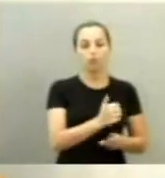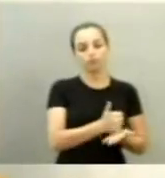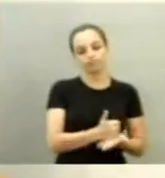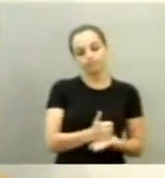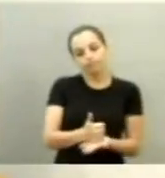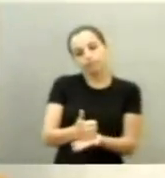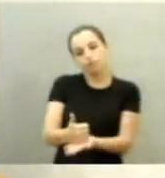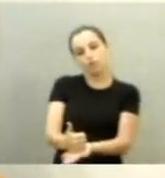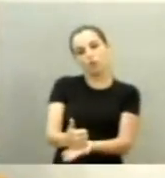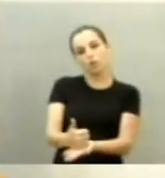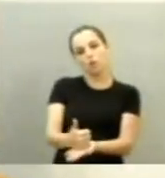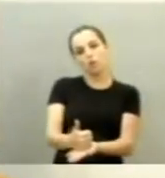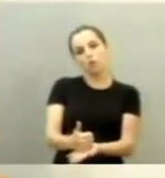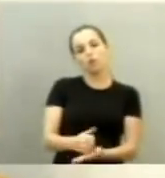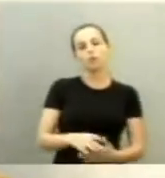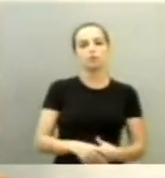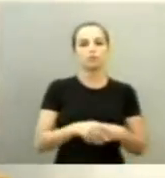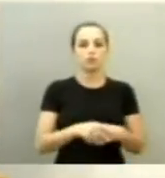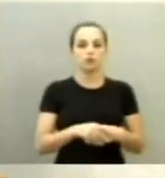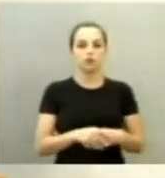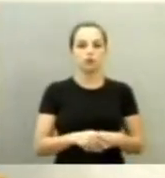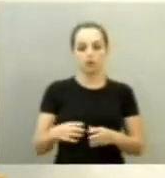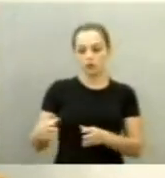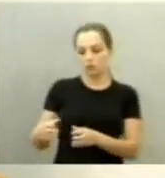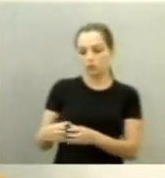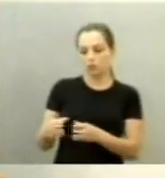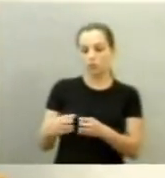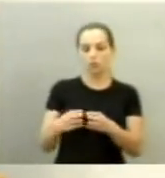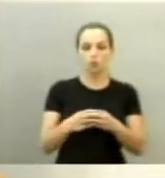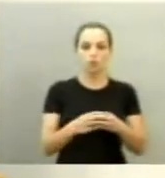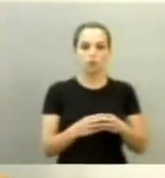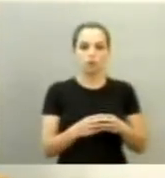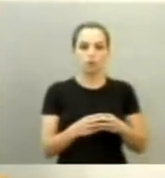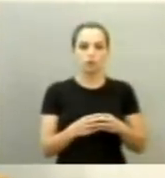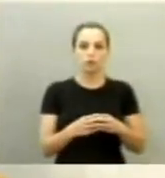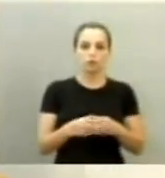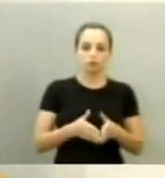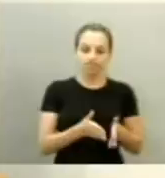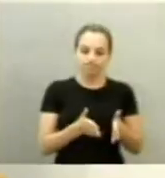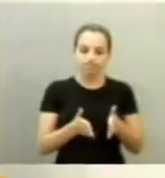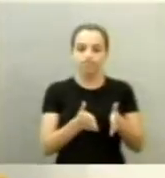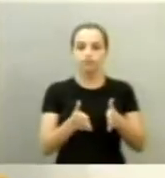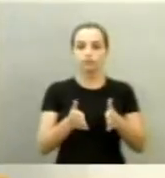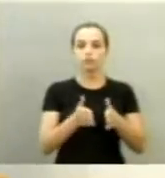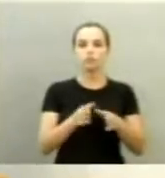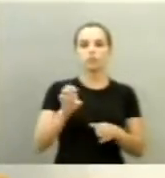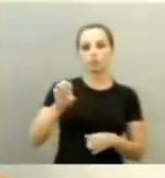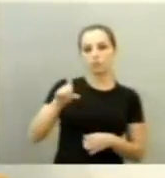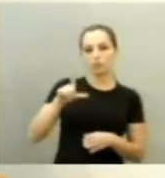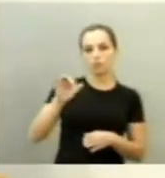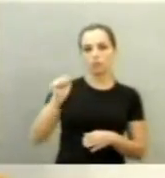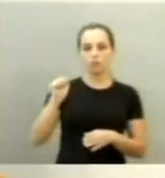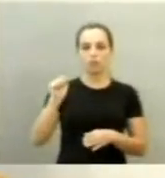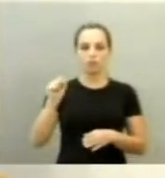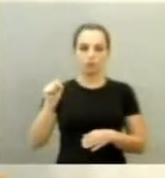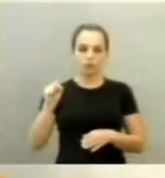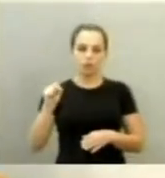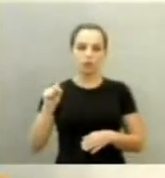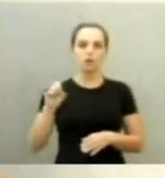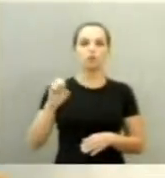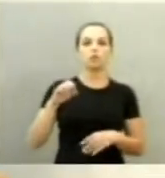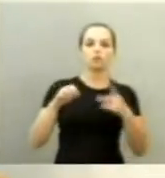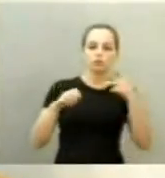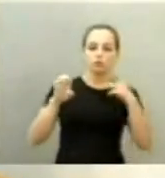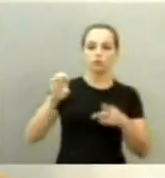consultoria. Parabenizar a comissão também, que conduziu os trabalhos aí, o Elias Chediek, o Ed Lopes,